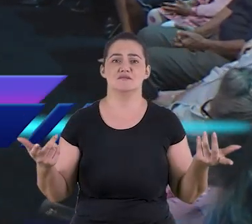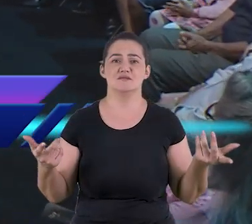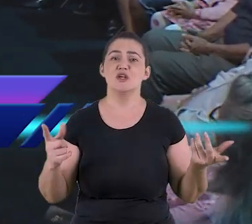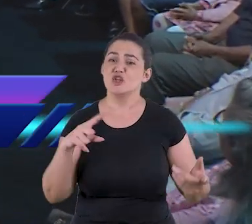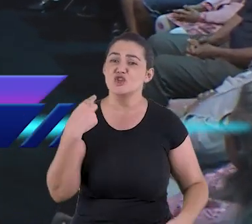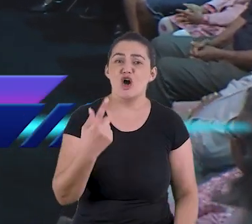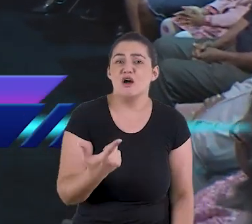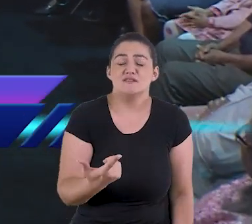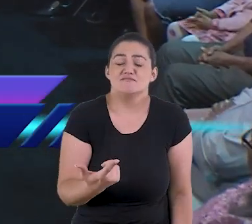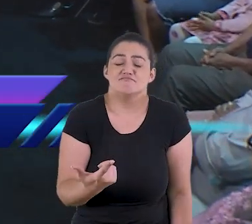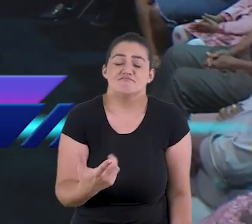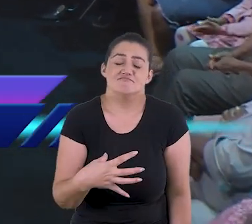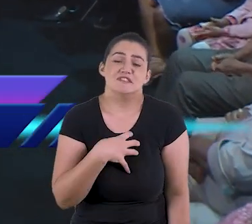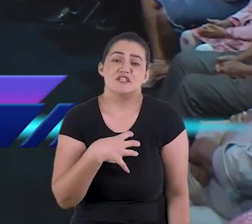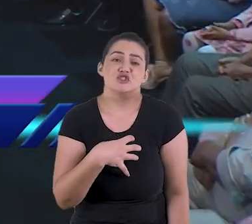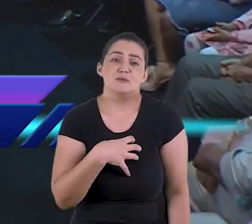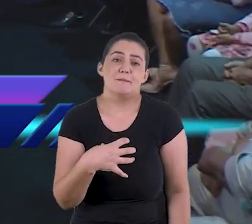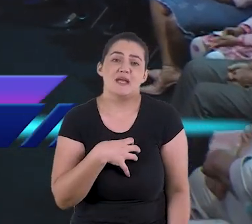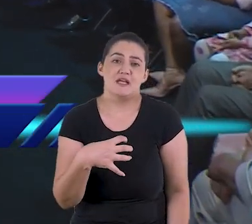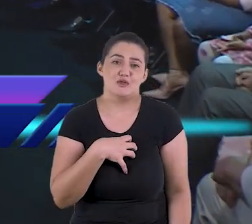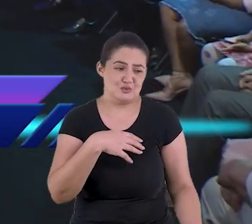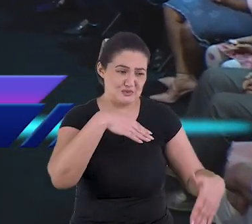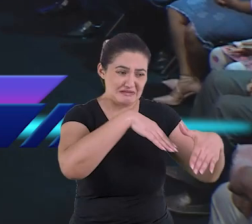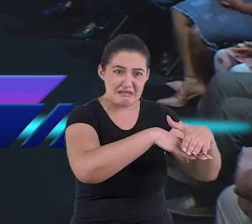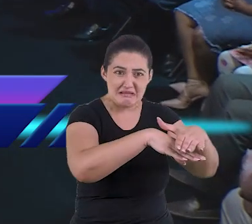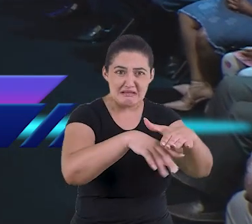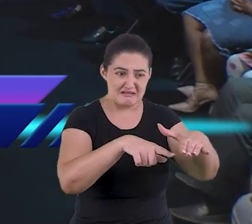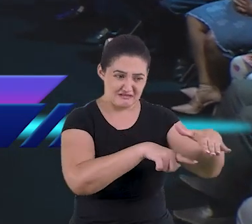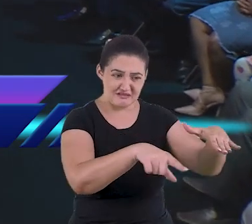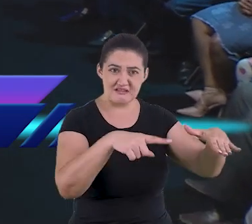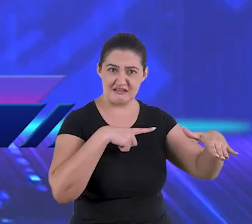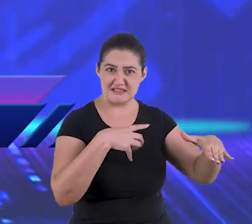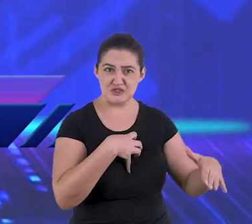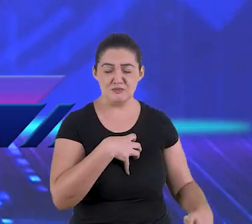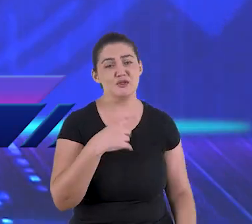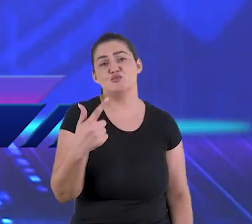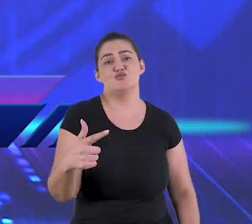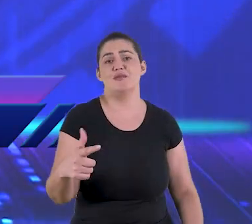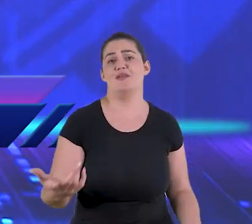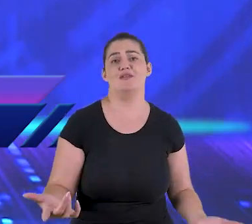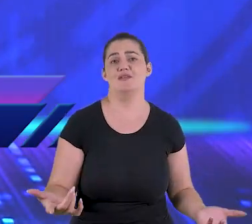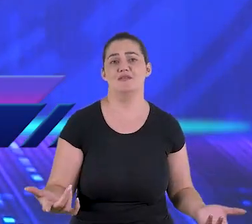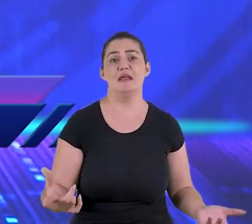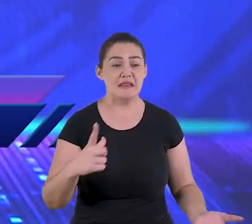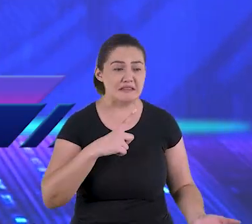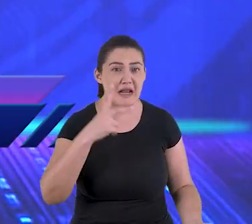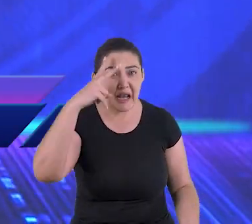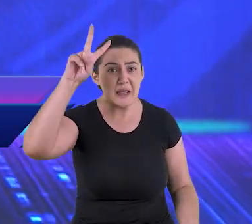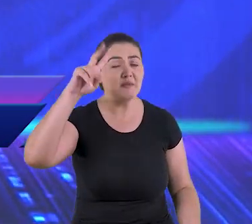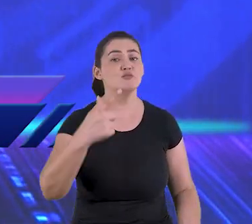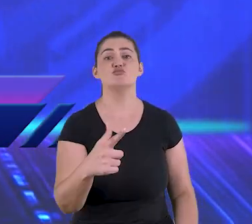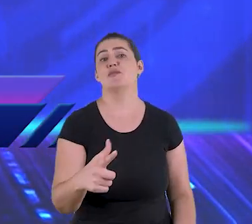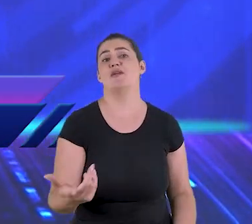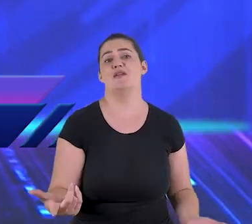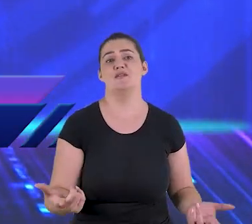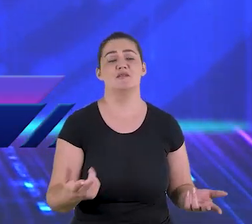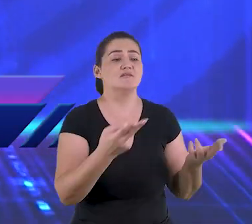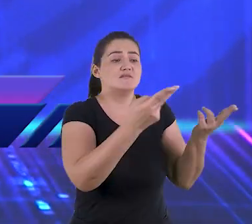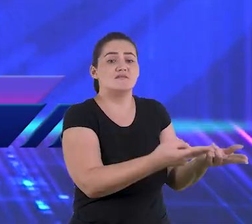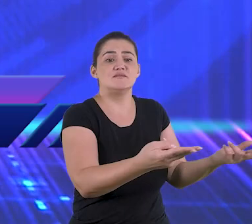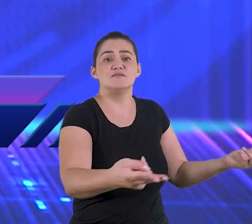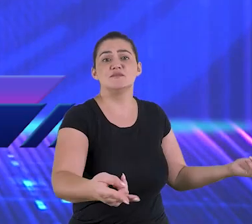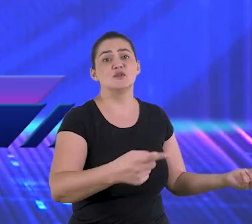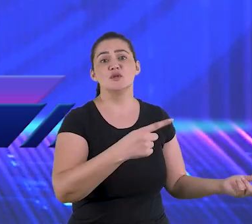naquilo que acontece hoje comigo e com você. Os sentimentos humanos não estão presentes naqueles